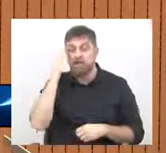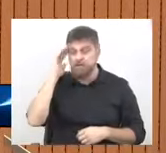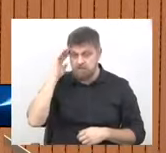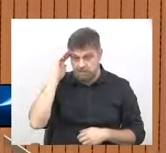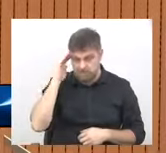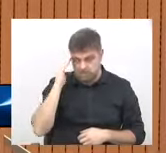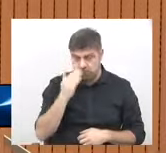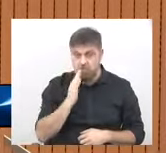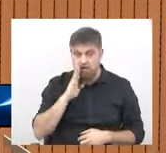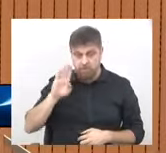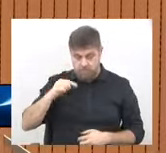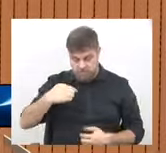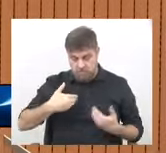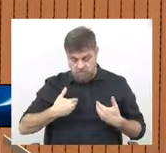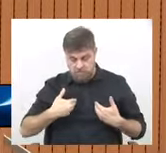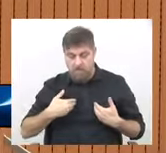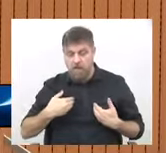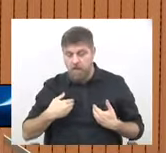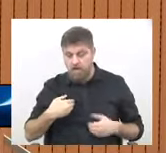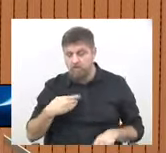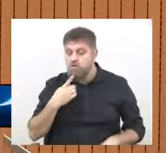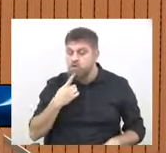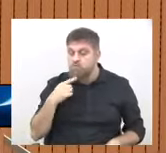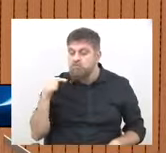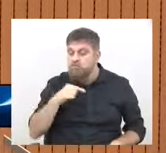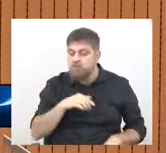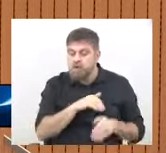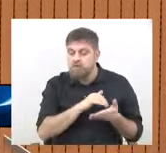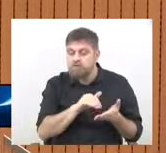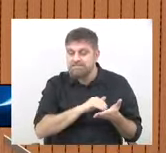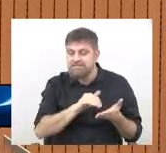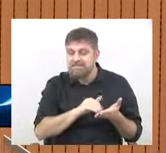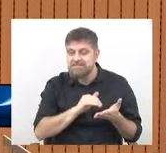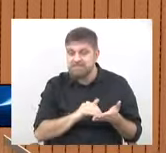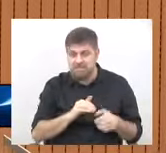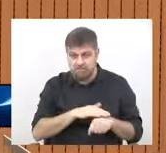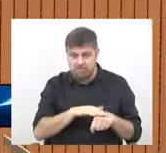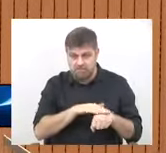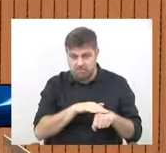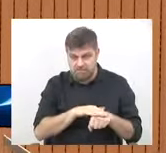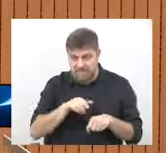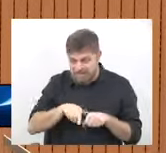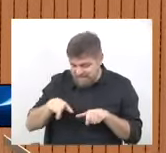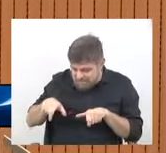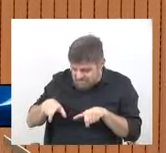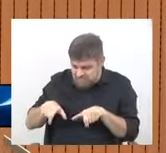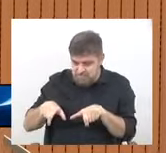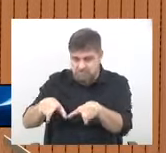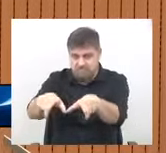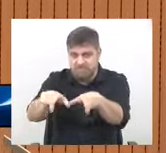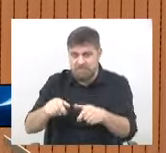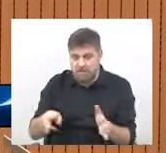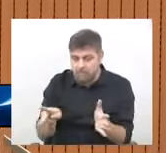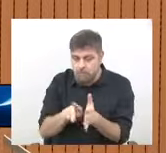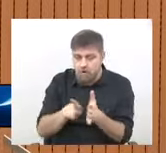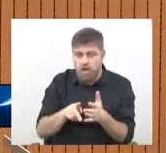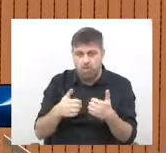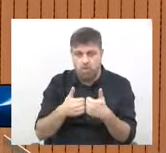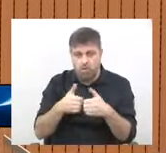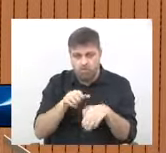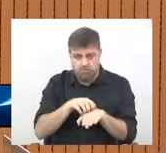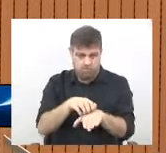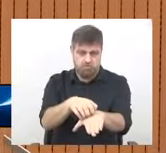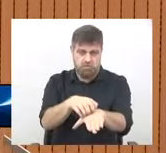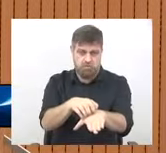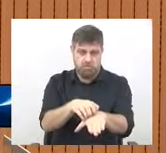com o secretário sobre essa possibilidade de não ser exclusiva aquele trecho. E eu ontem marquei uma